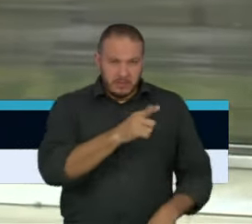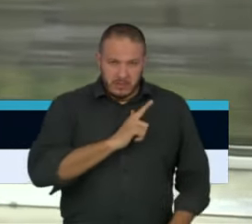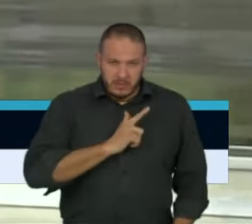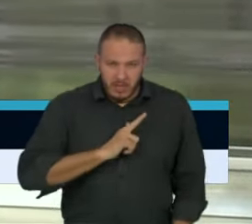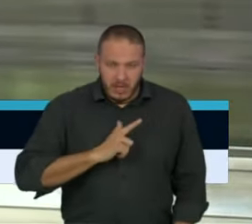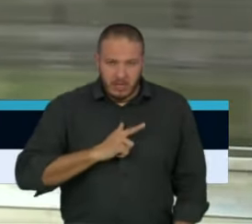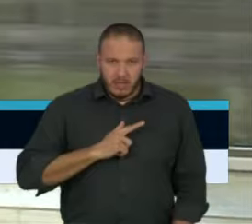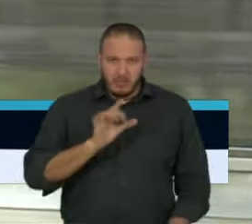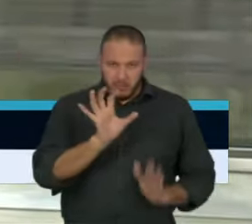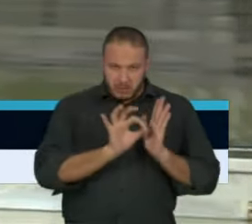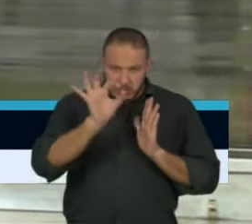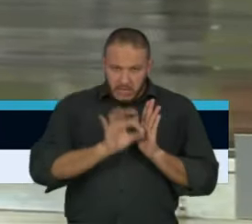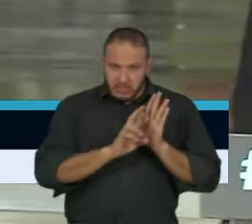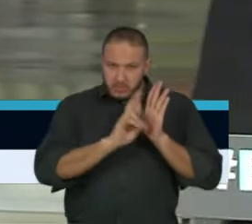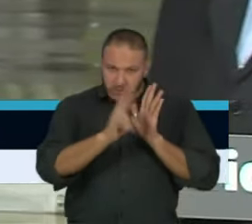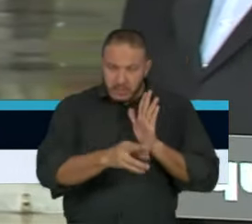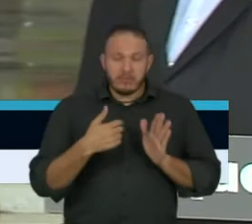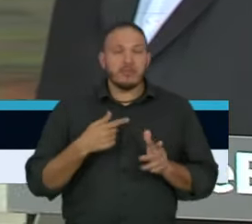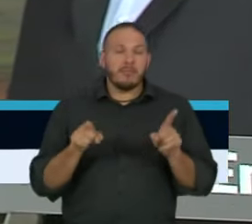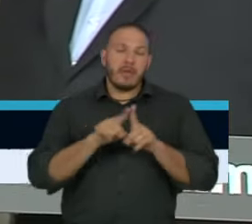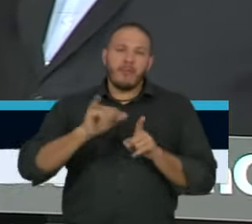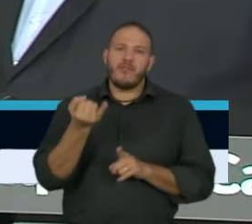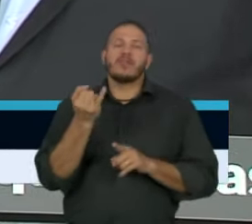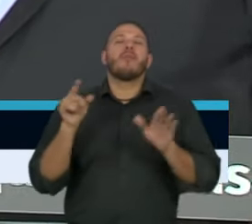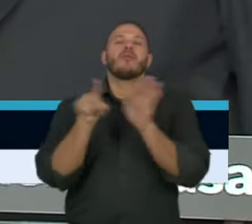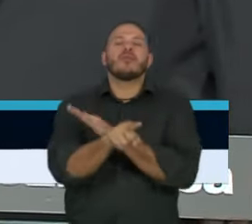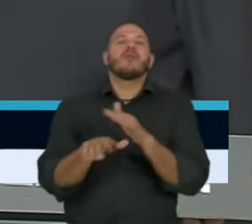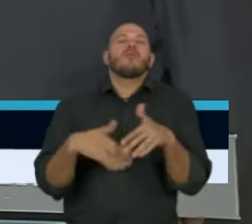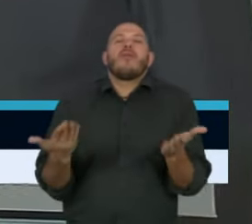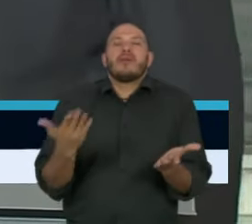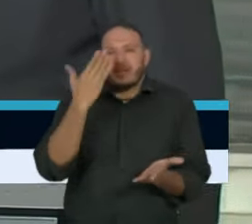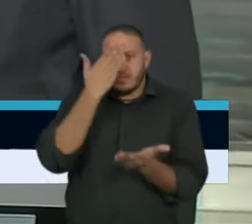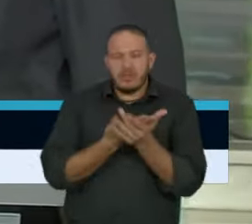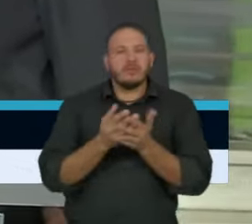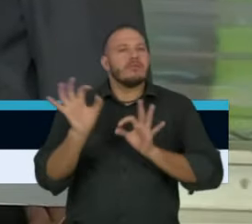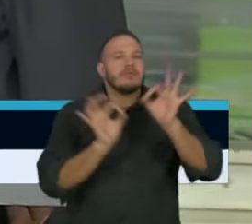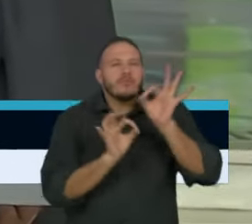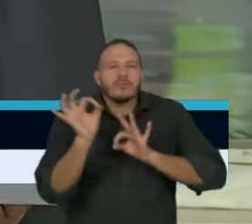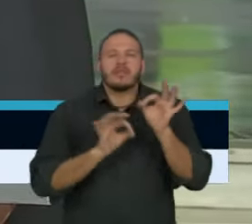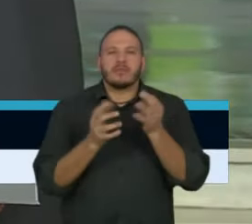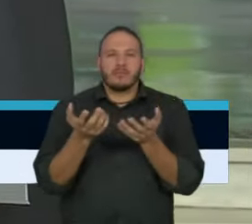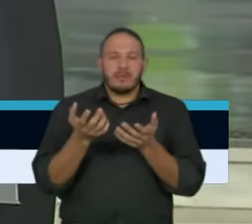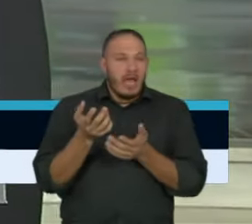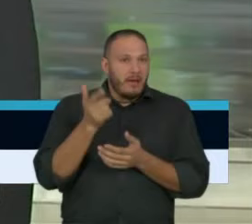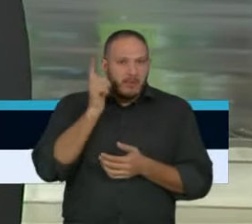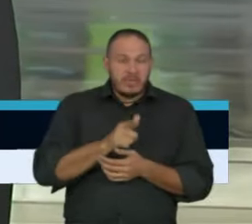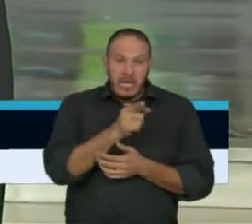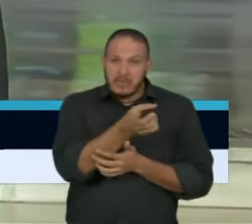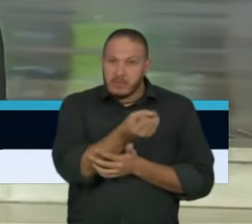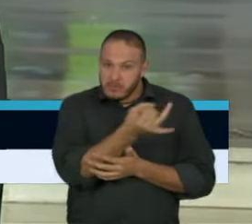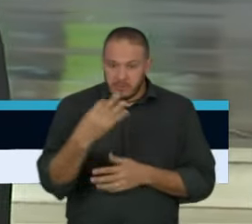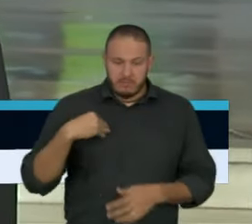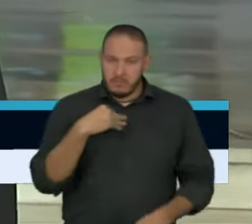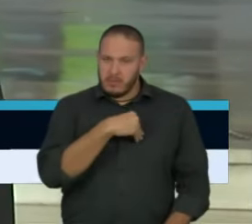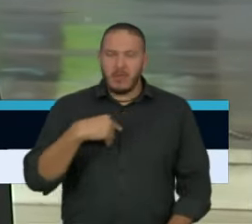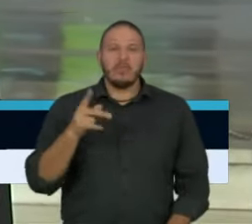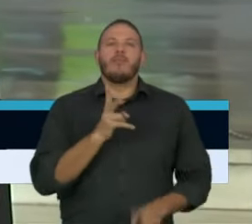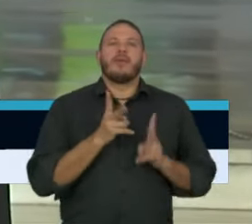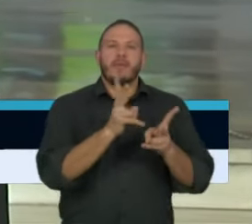parte deste resultado e eu aproveito para perguntar também qual é a expectativa de regularização para que esses exames não permaneçam